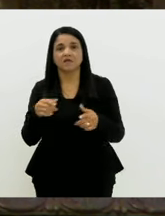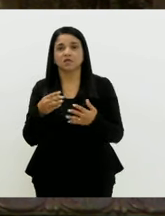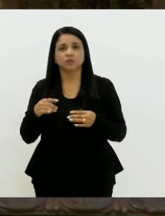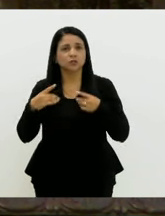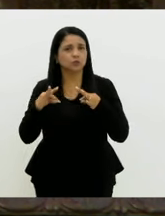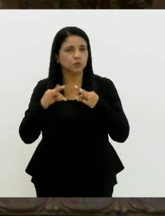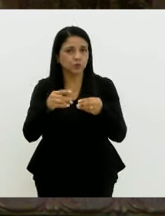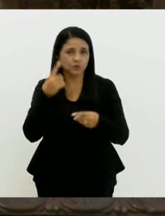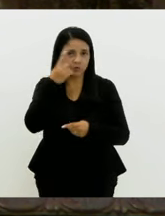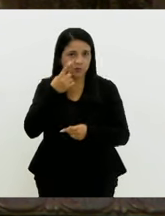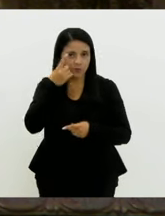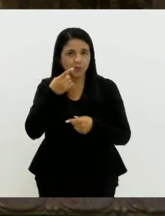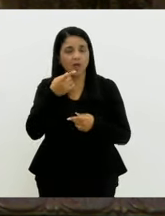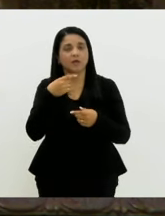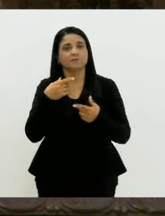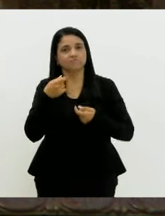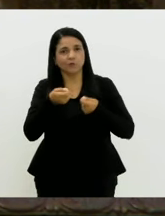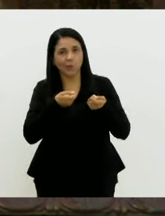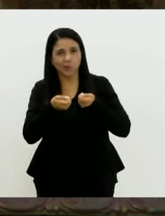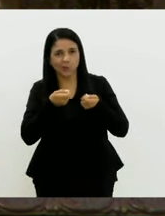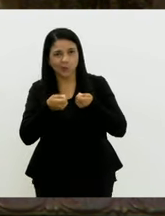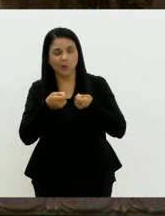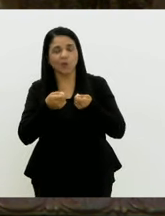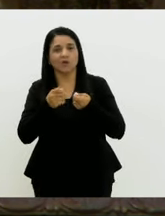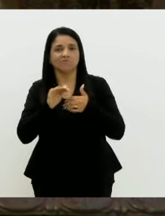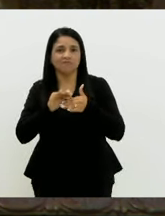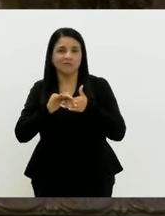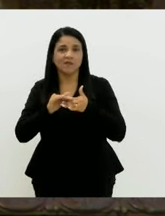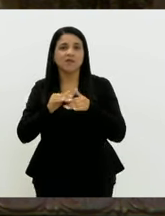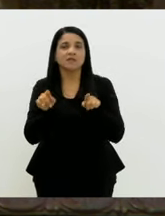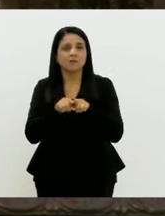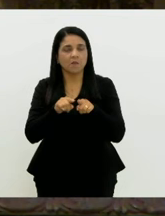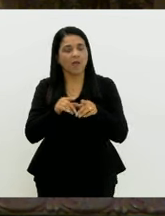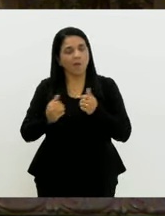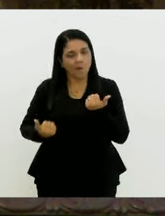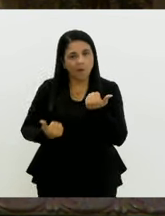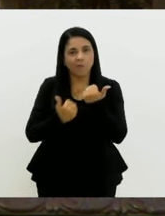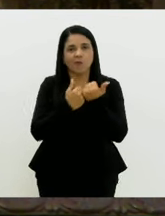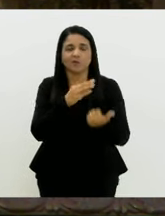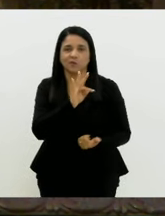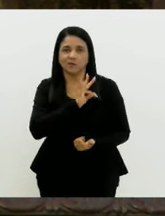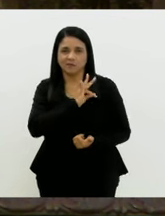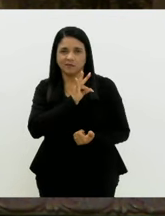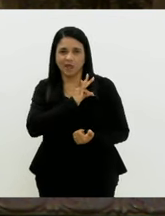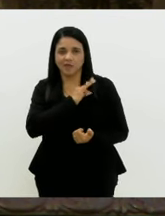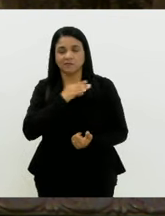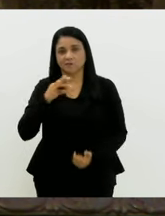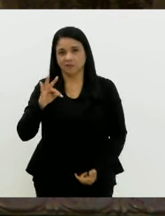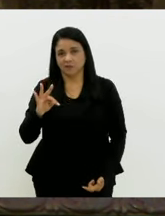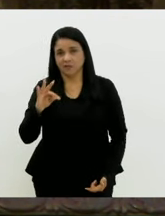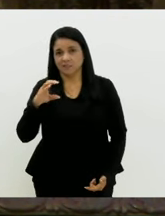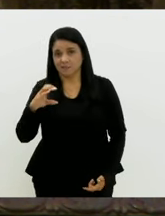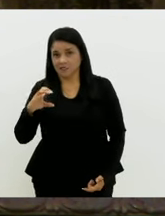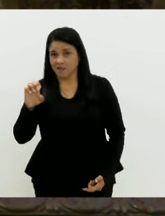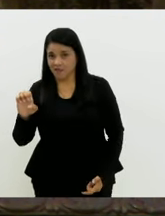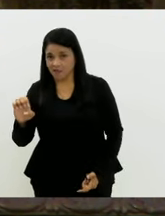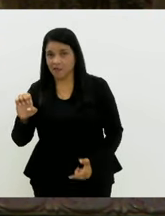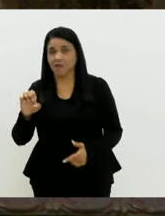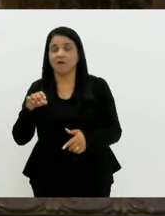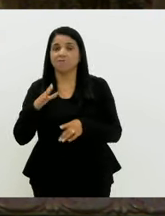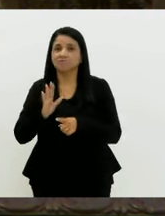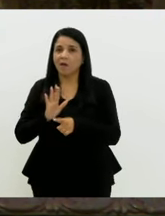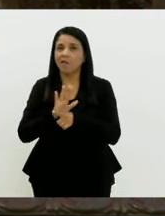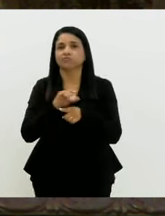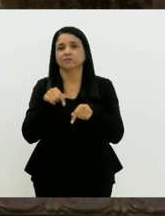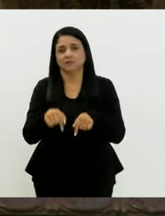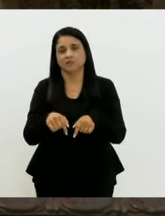controle externo, no auxílio técnico que o TCE presta a esta Casa Legislativa no exercício do controle